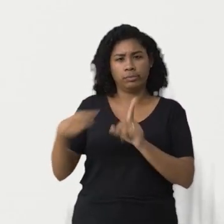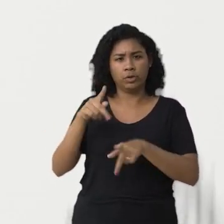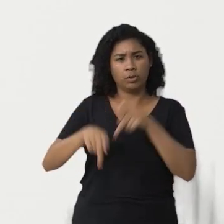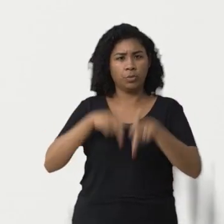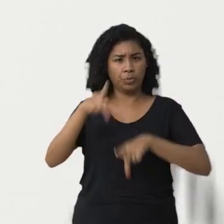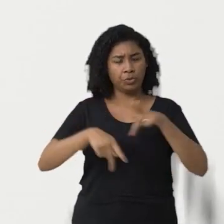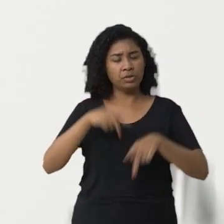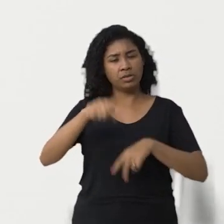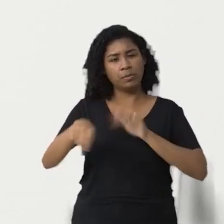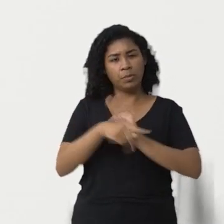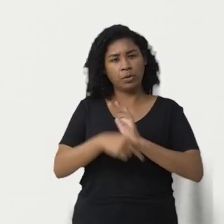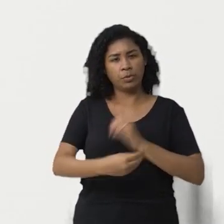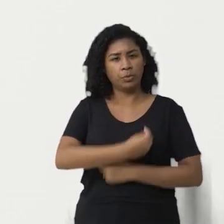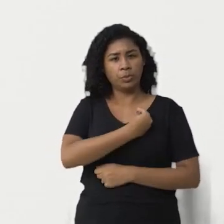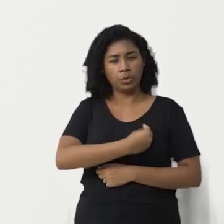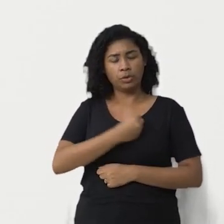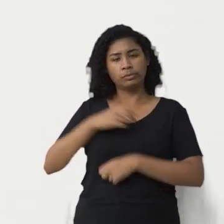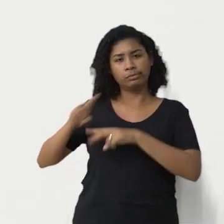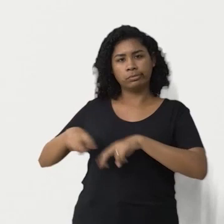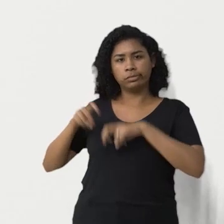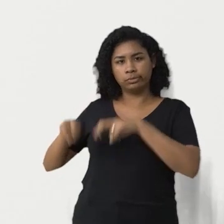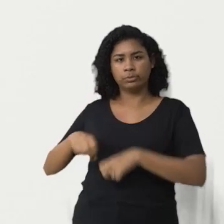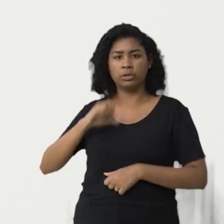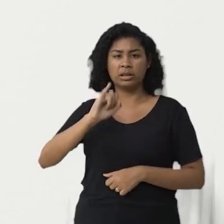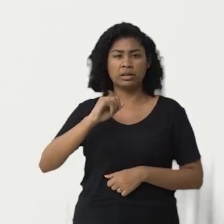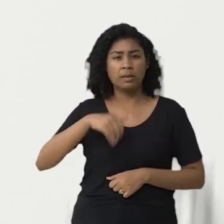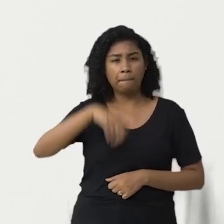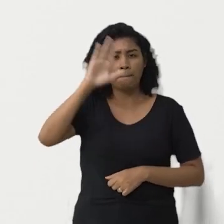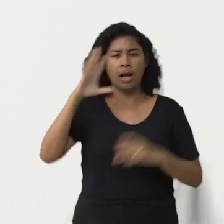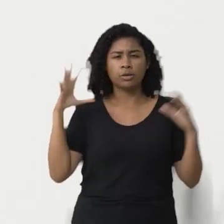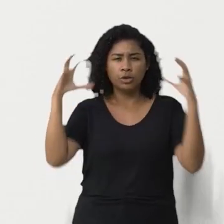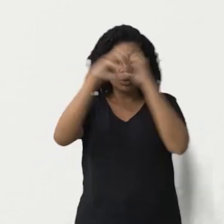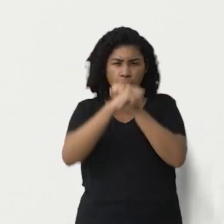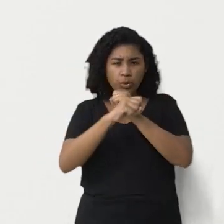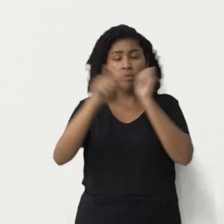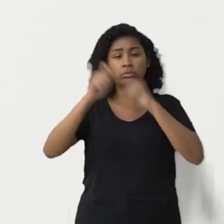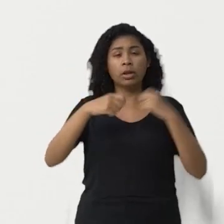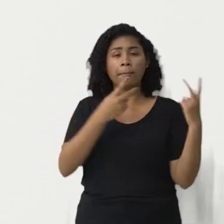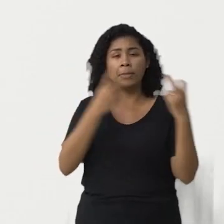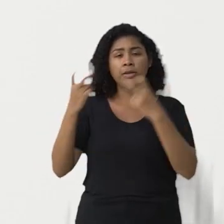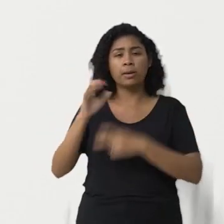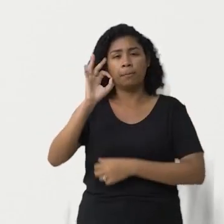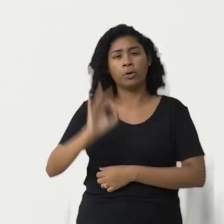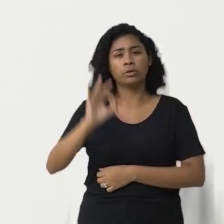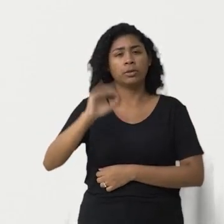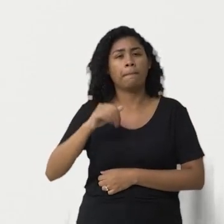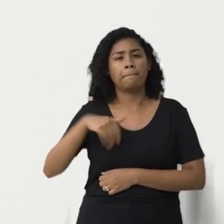população rural. Quanto mais escuro, a gente verifica aí o percentual